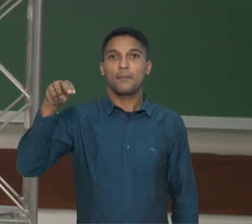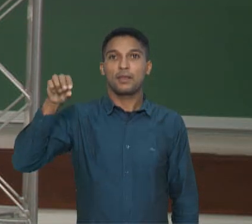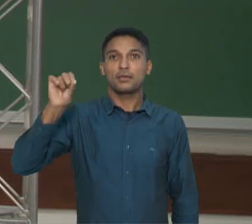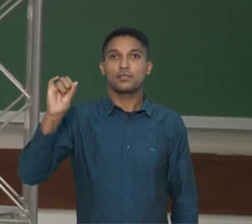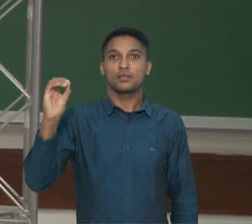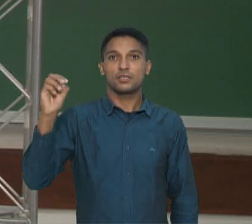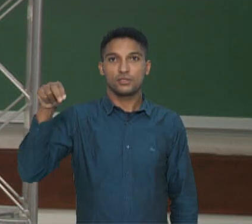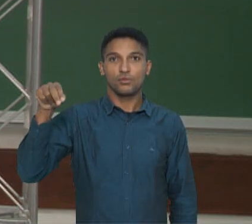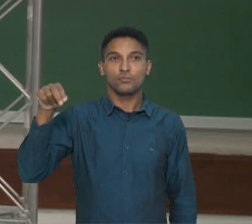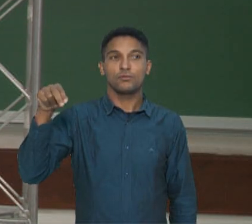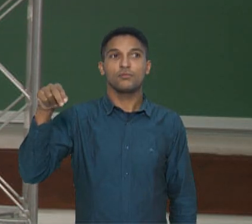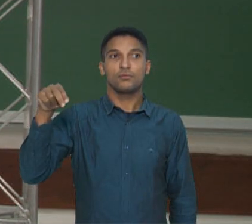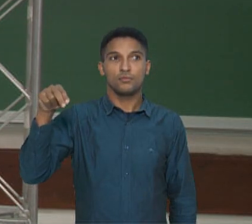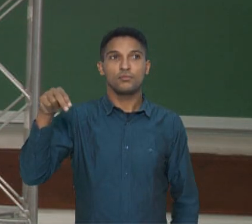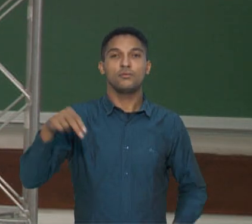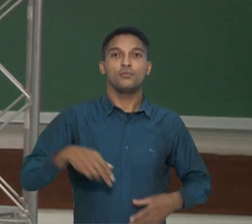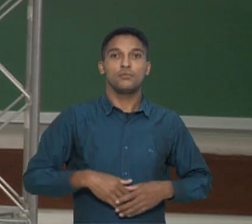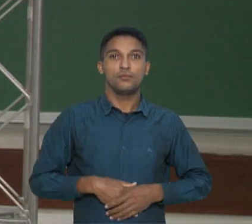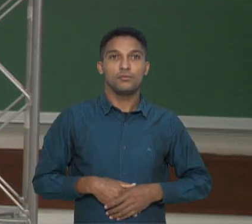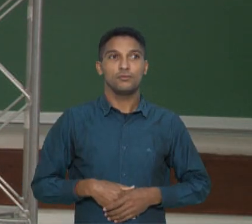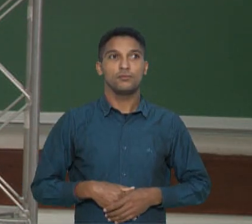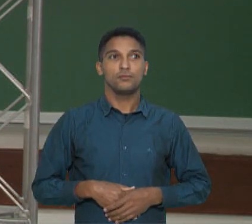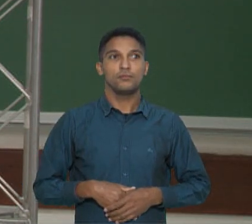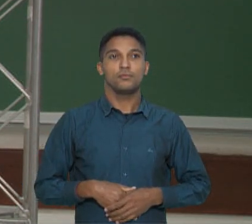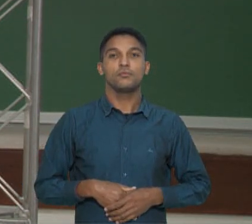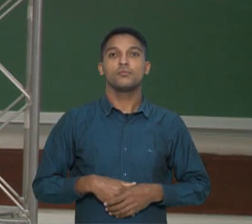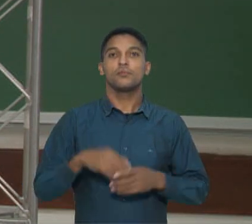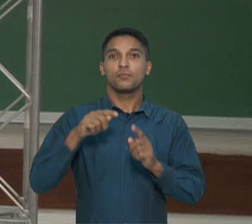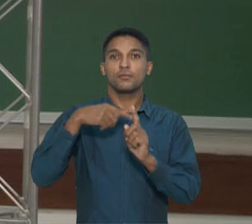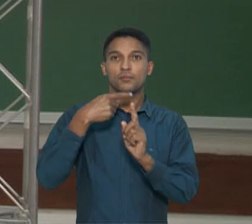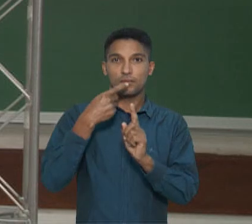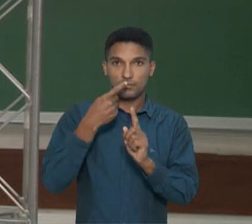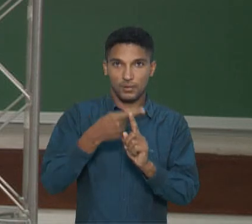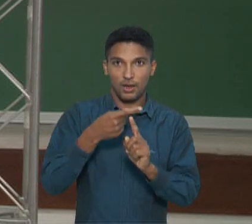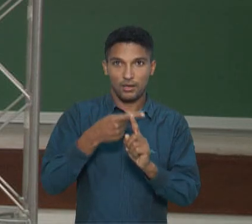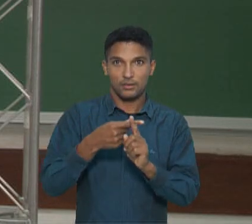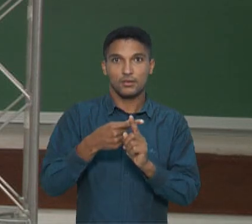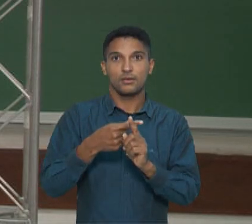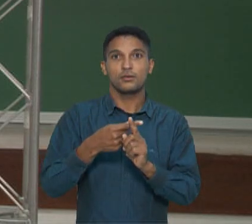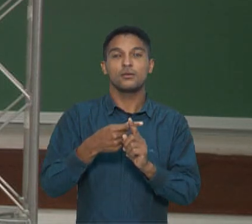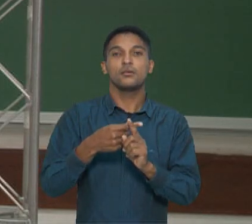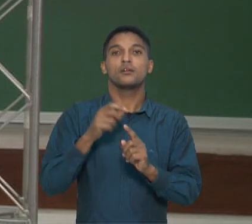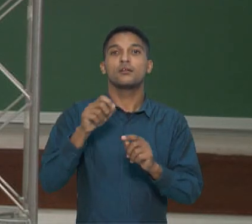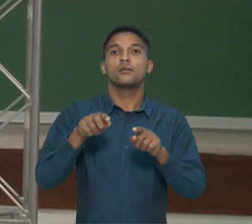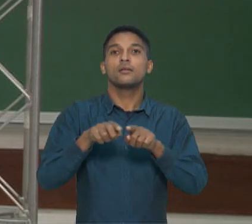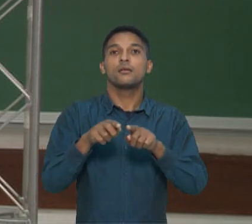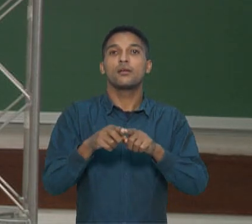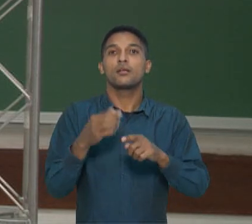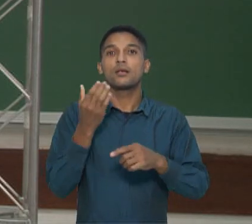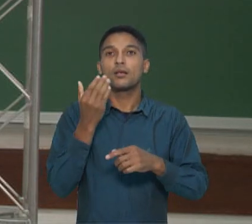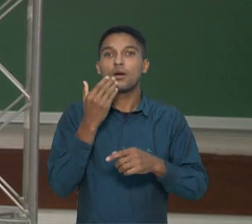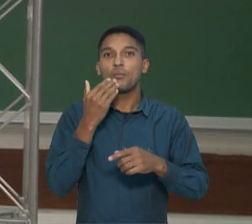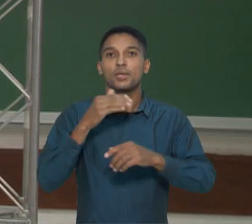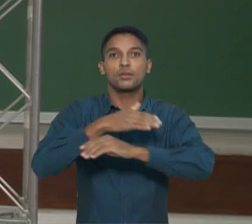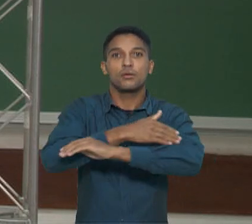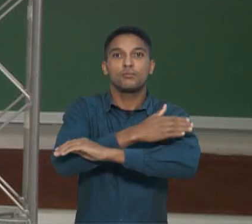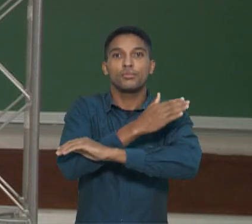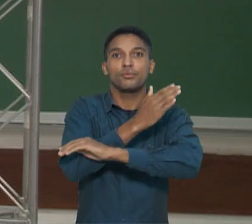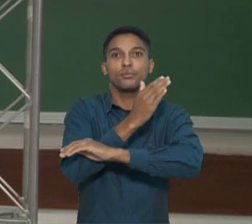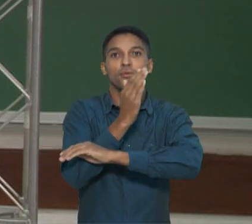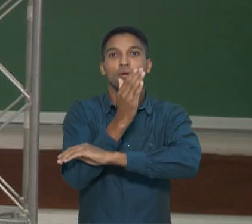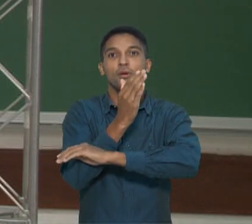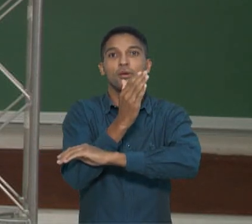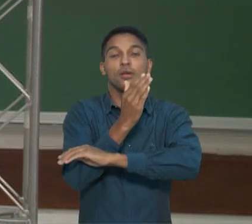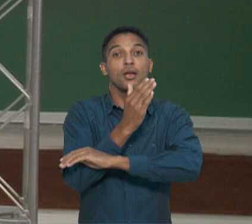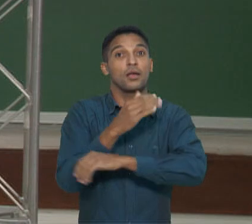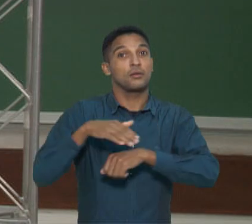manhã, e mais uma refeição ao longo do dia, daí talvez fica a critério do